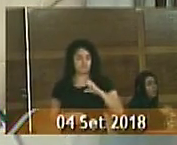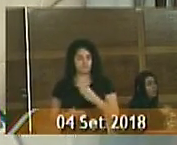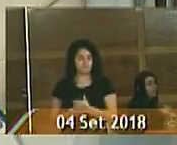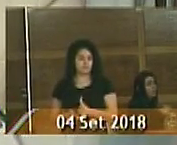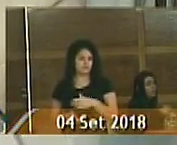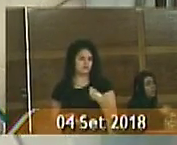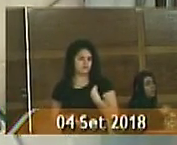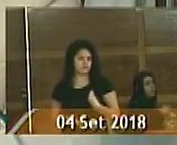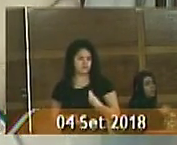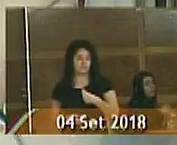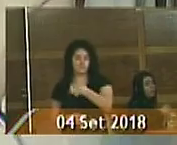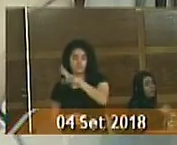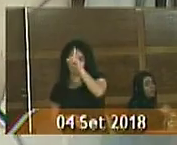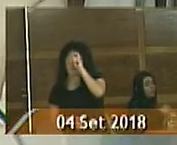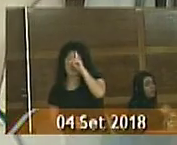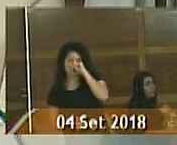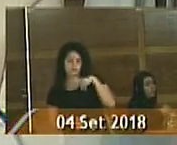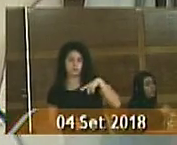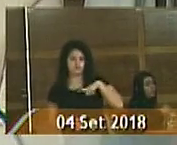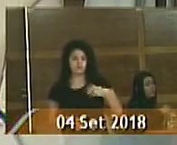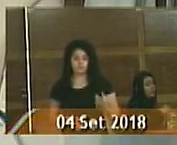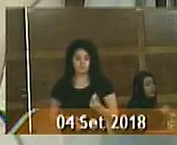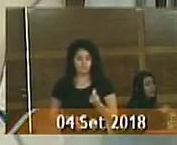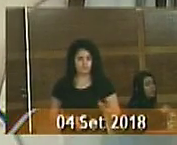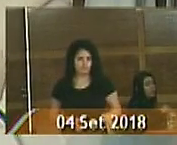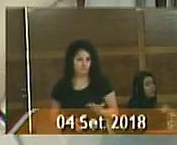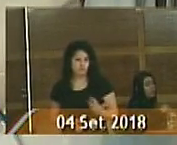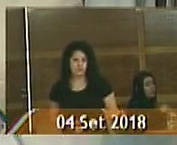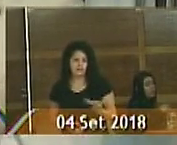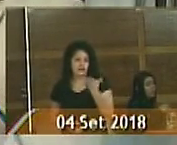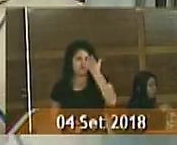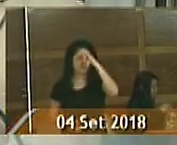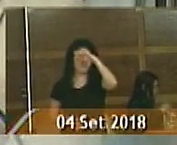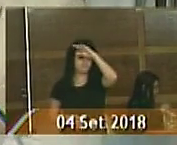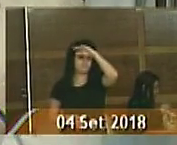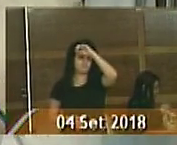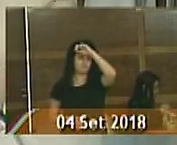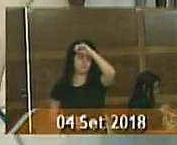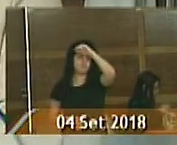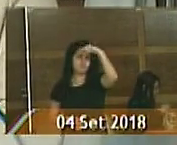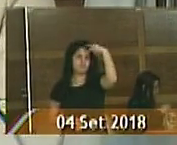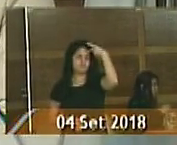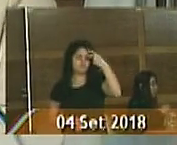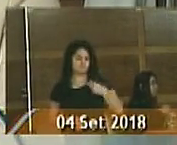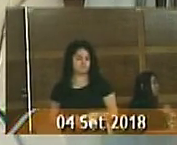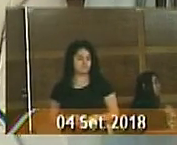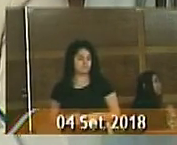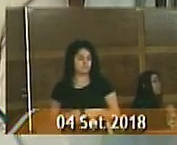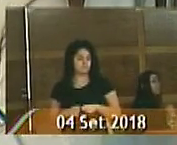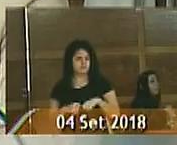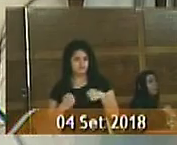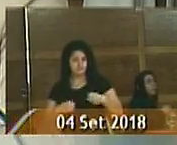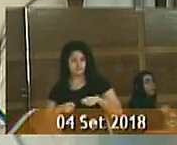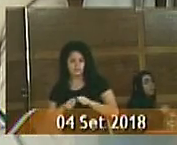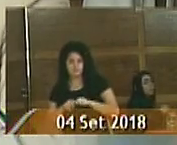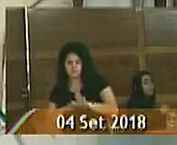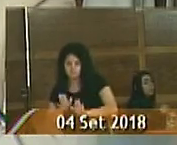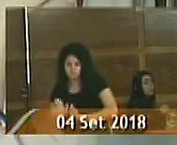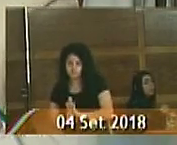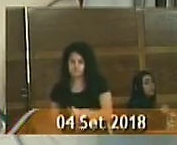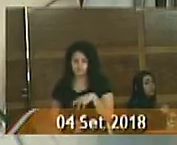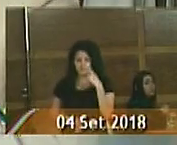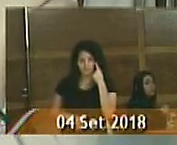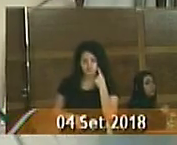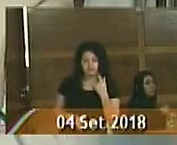para o hospital e gera um custo até muito maior para a prefeitura. É fazer a parte preventiva, gente. É medir uma pressão, ver a glicose,